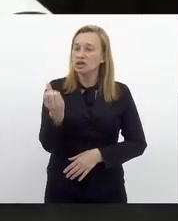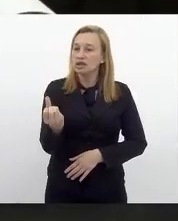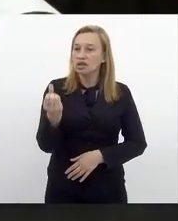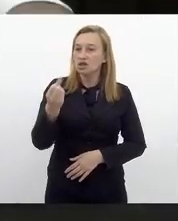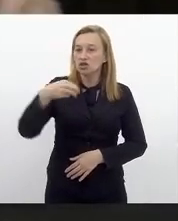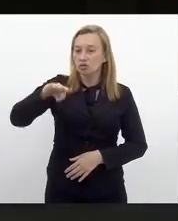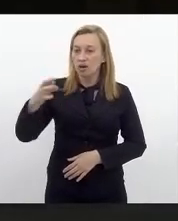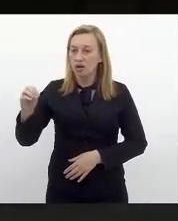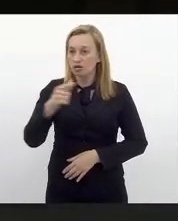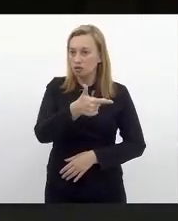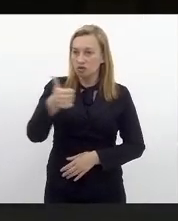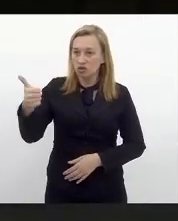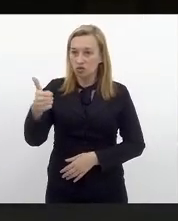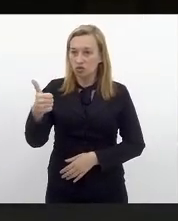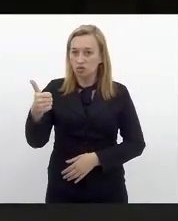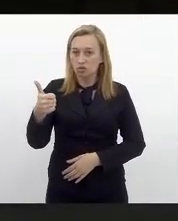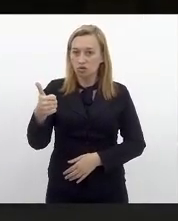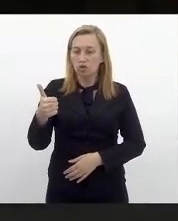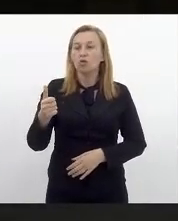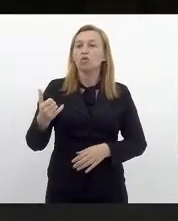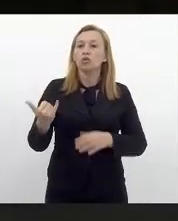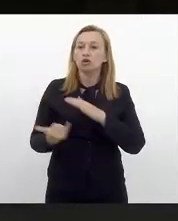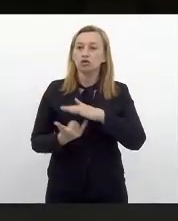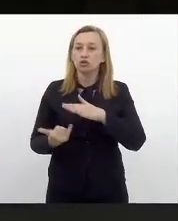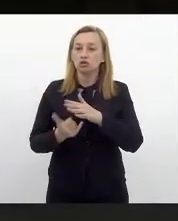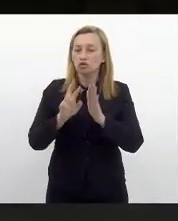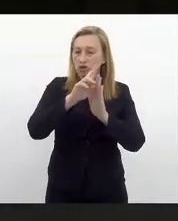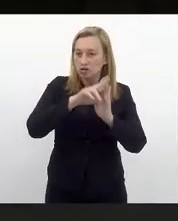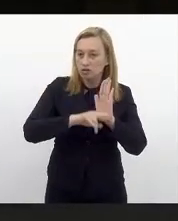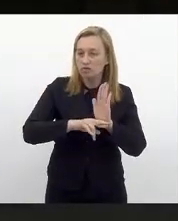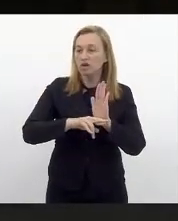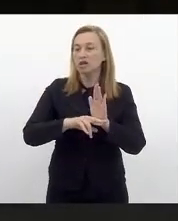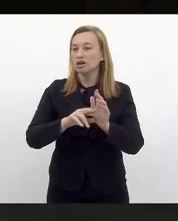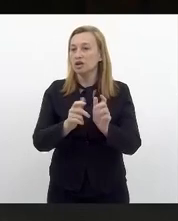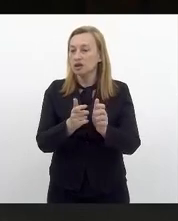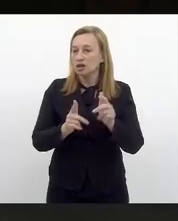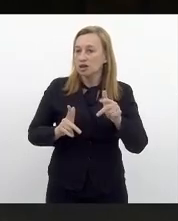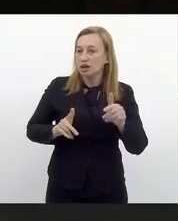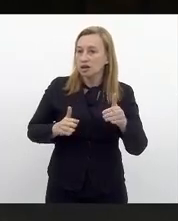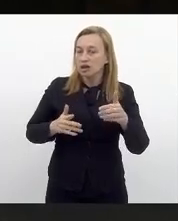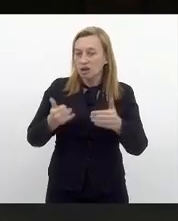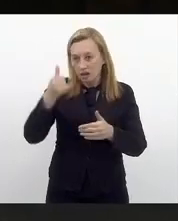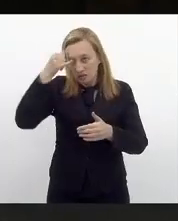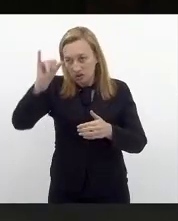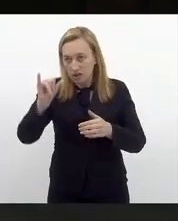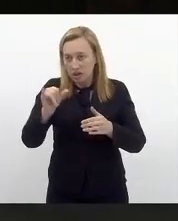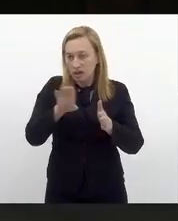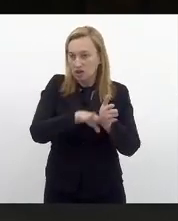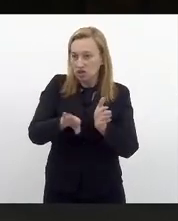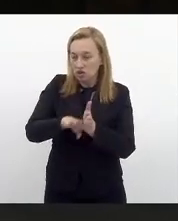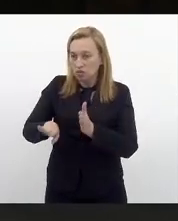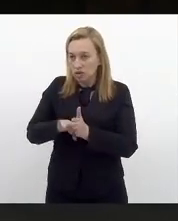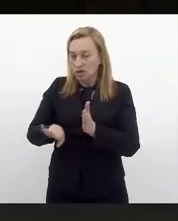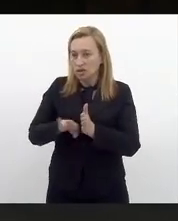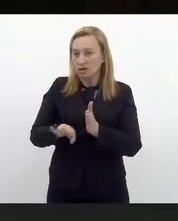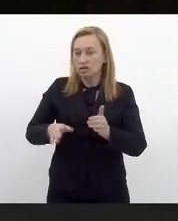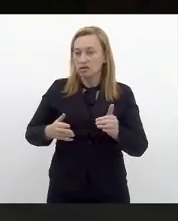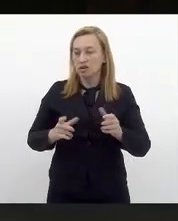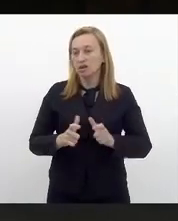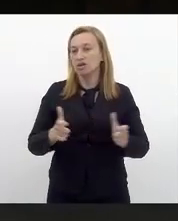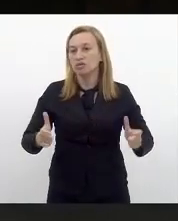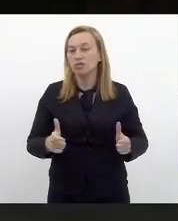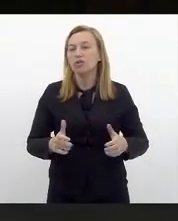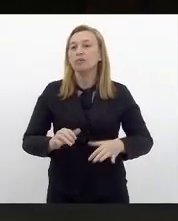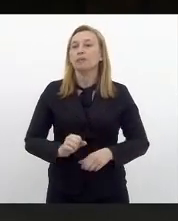6 de maio de dois mil e um com a instituição de regras para limitar o crescimento das despesas primárias altura Poder Executivo